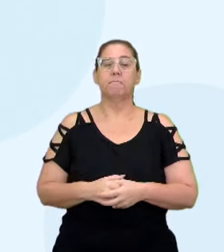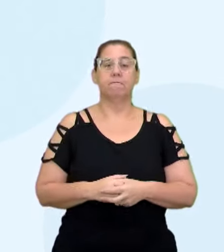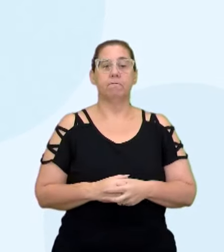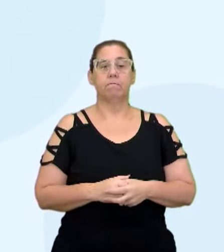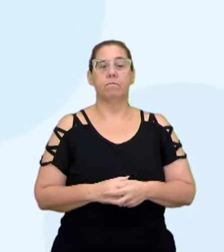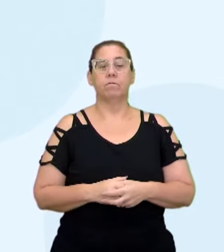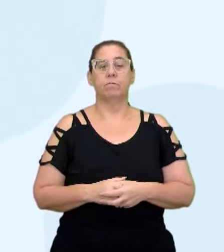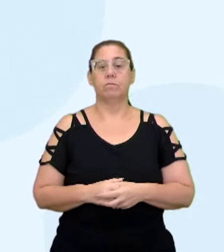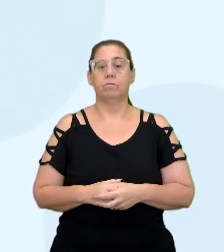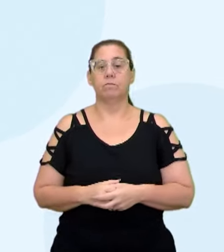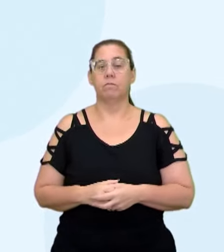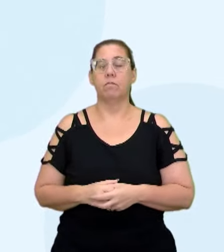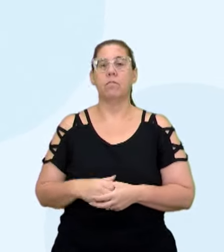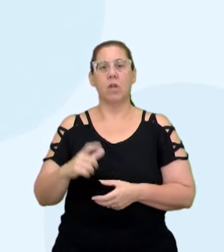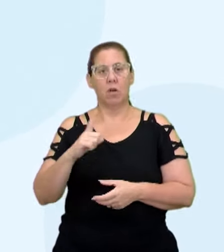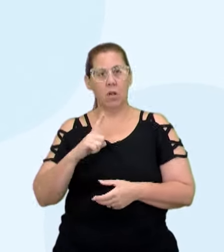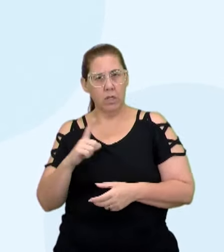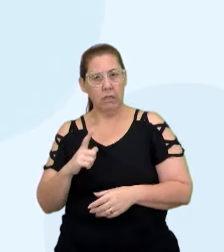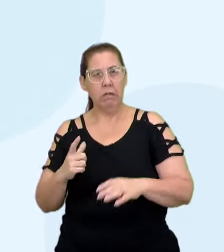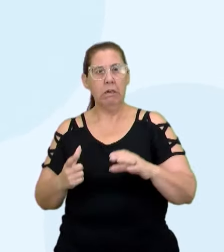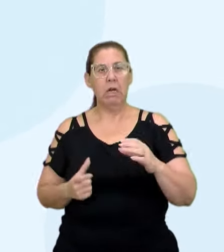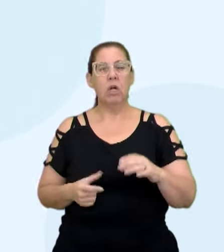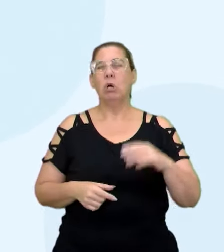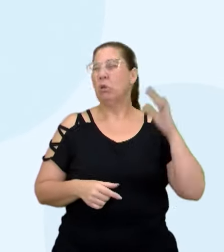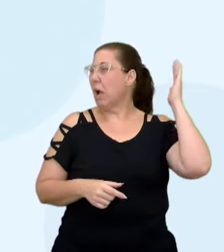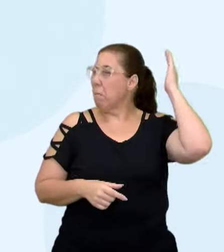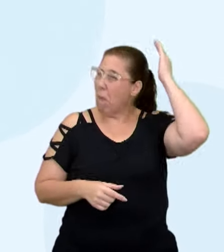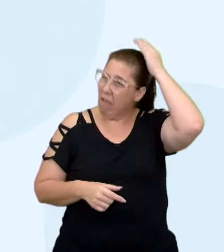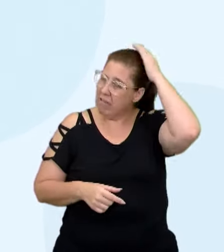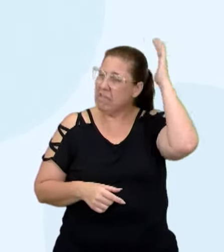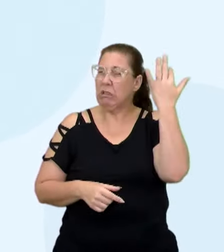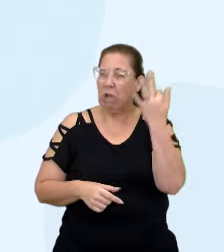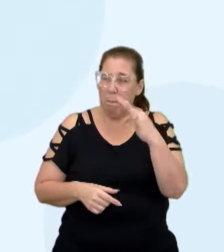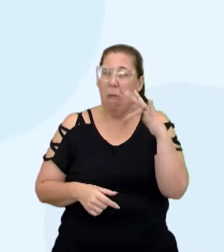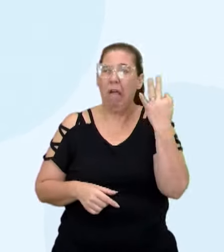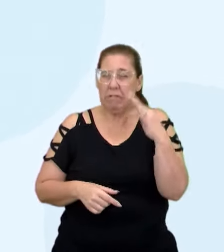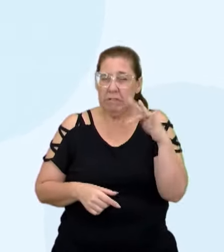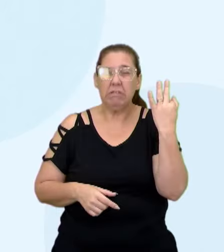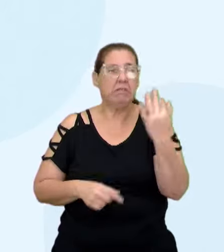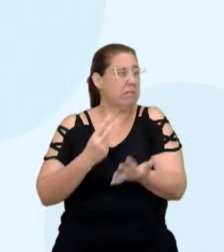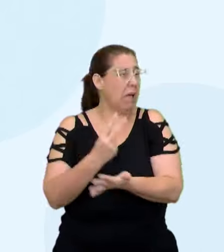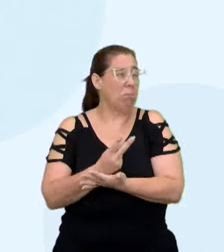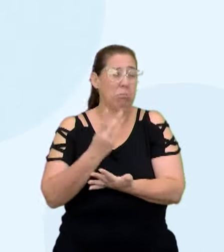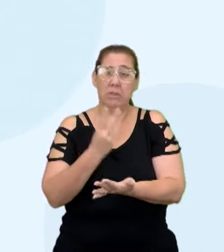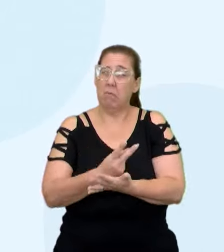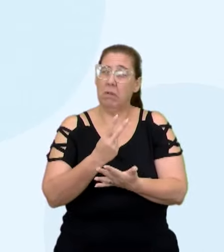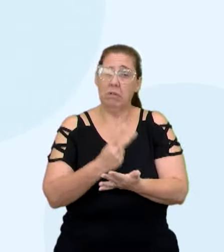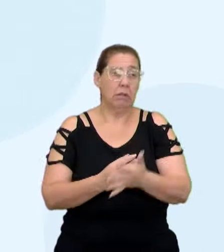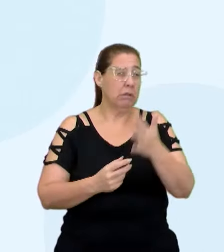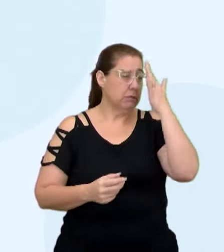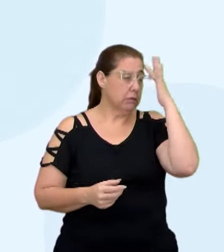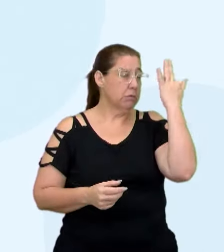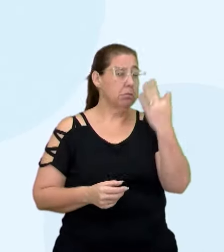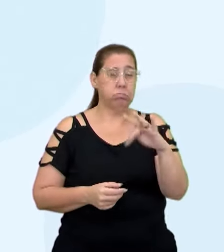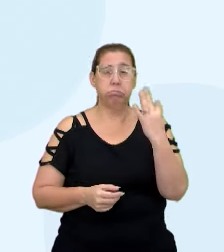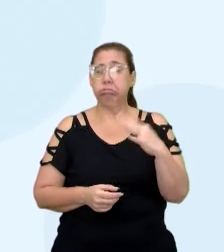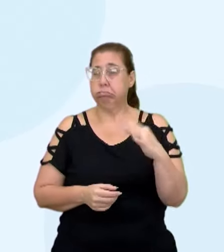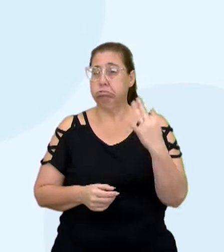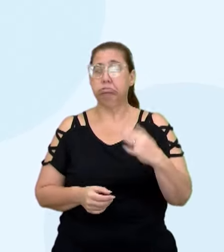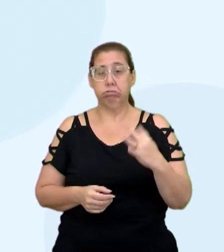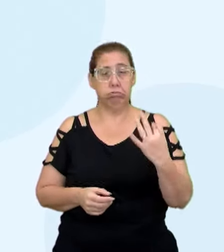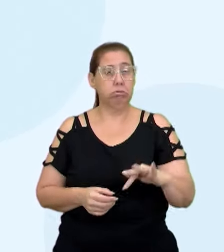Foi aferida a presença de cefaleia ocasional, que é uma dor de cabeça, né? Né, que tem aí de vez em